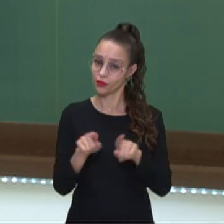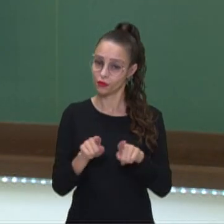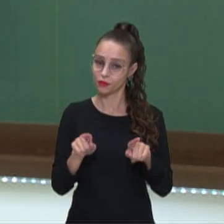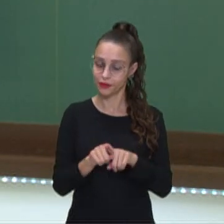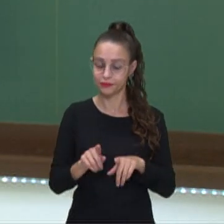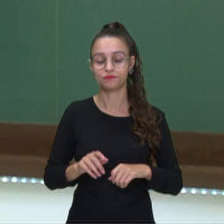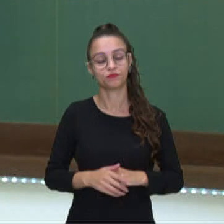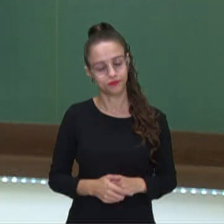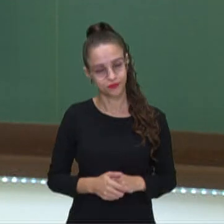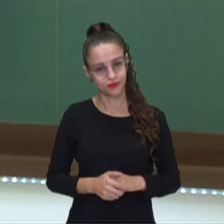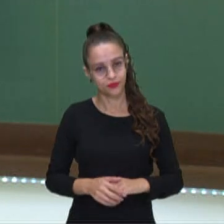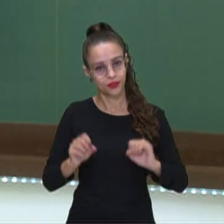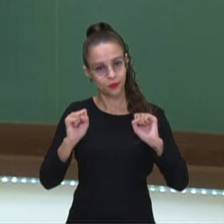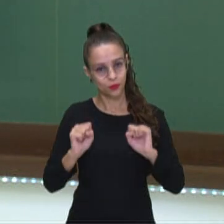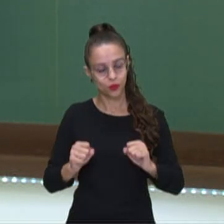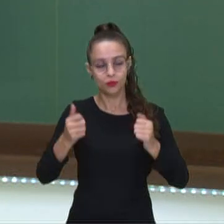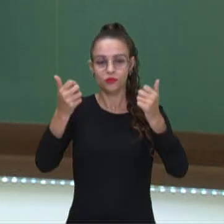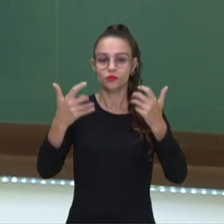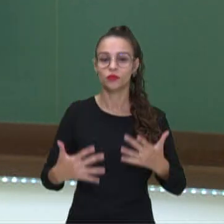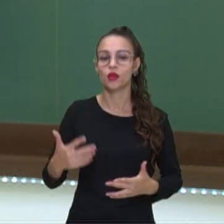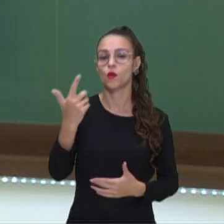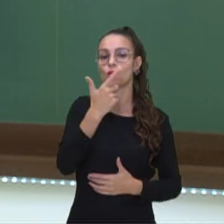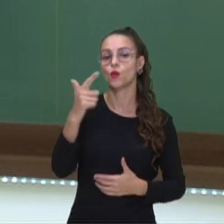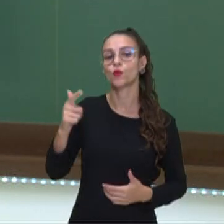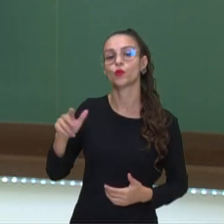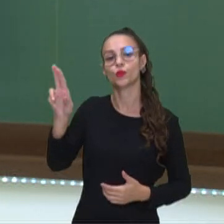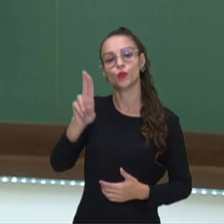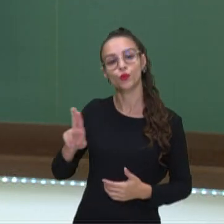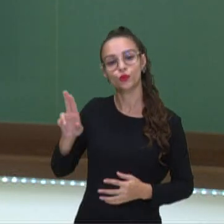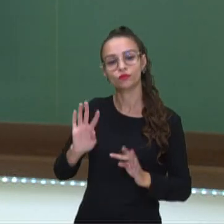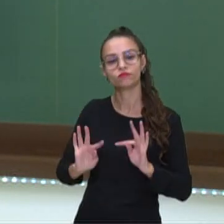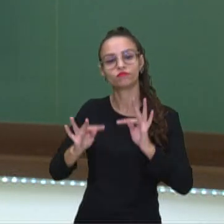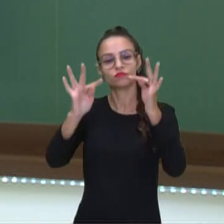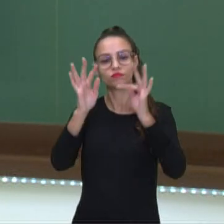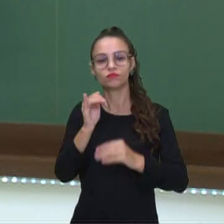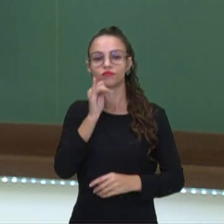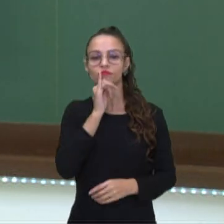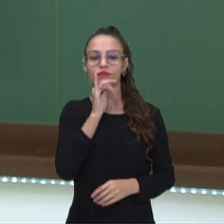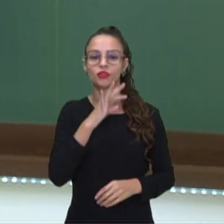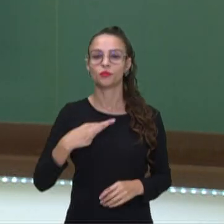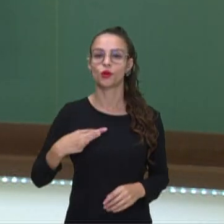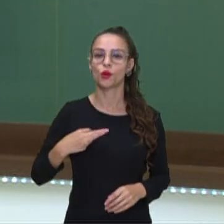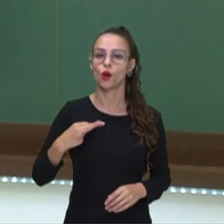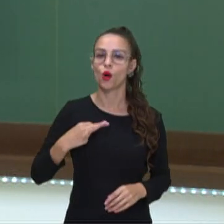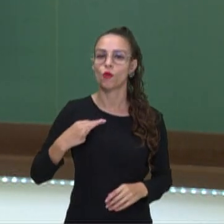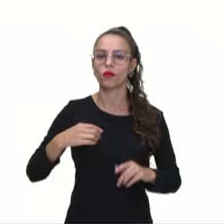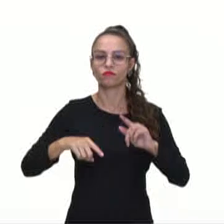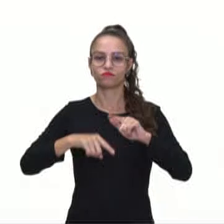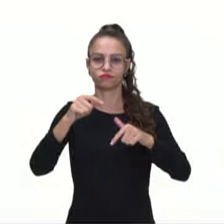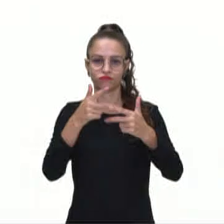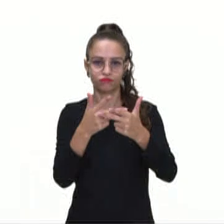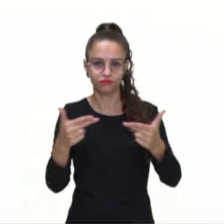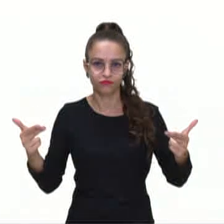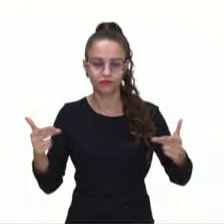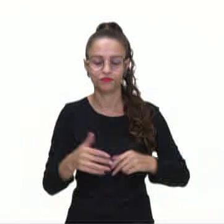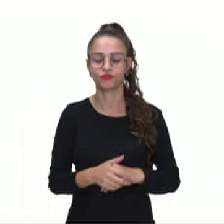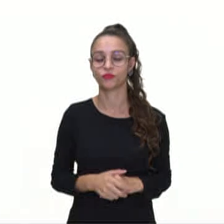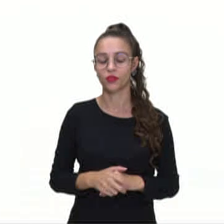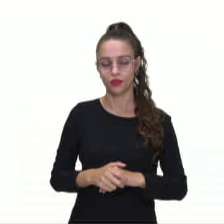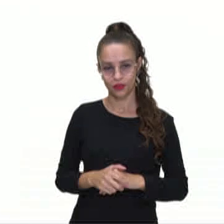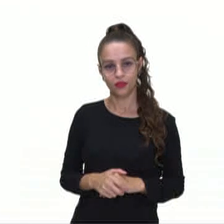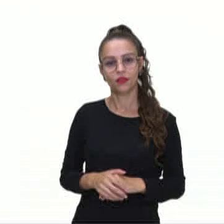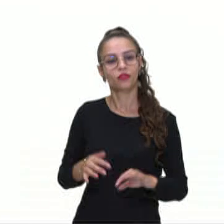nós podemos falar em outros usos dessa tecnologia, por exemplo, nas roupas e equipamentos. O poder da